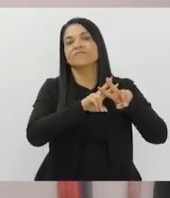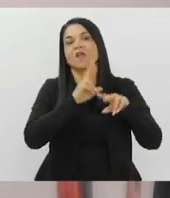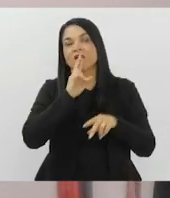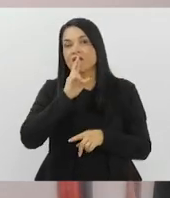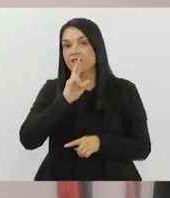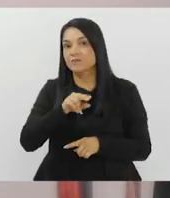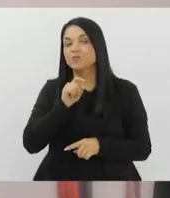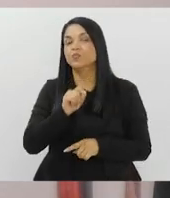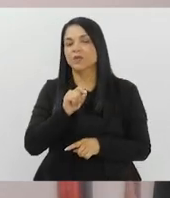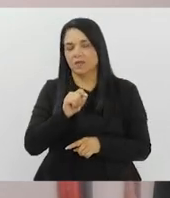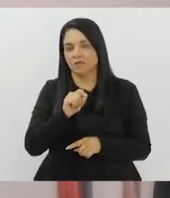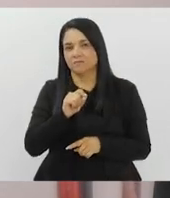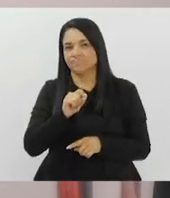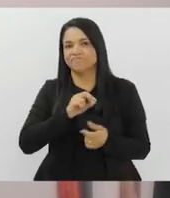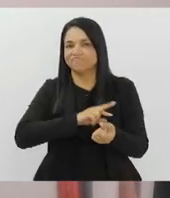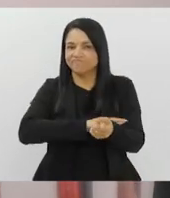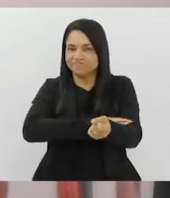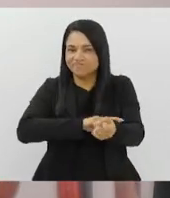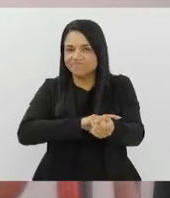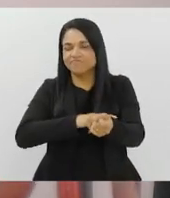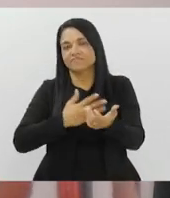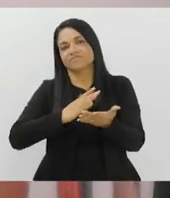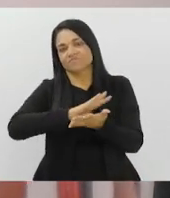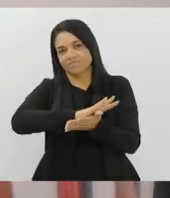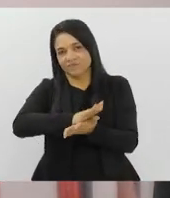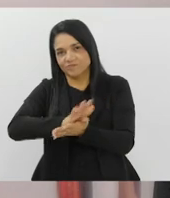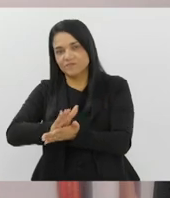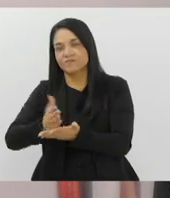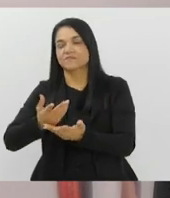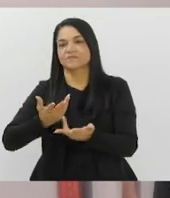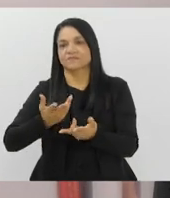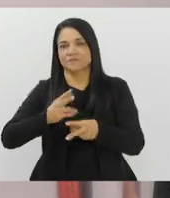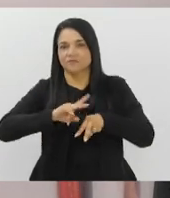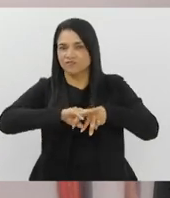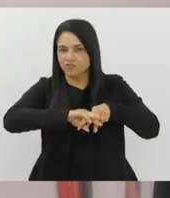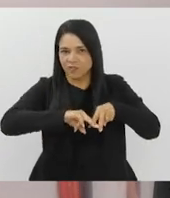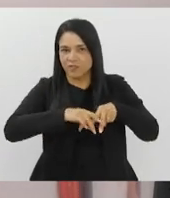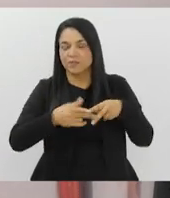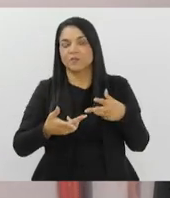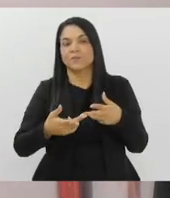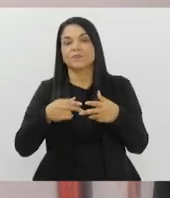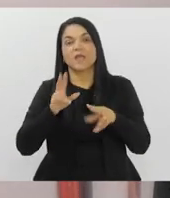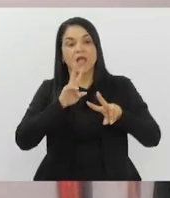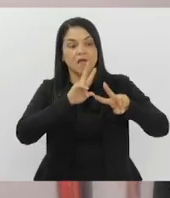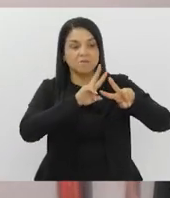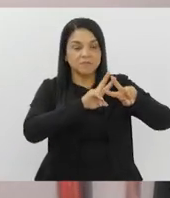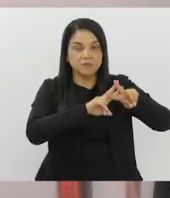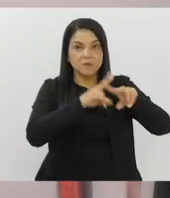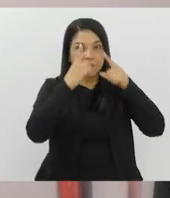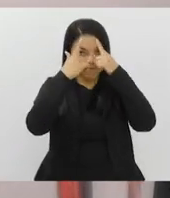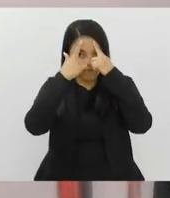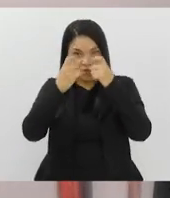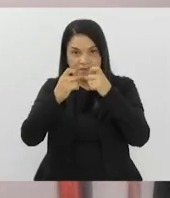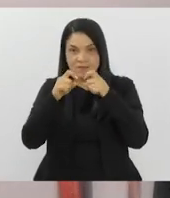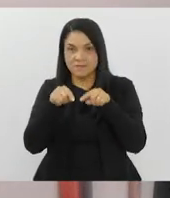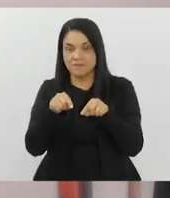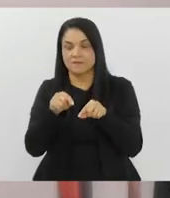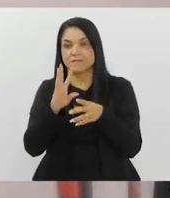também disso, né? E aí, então, pensando que a prisão ela produz violências que são